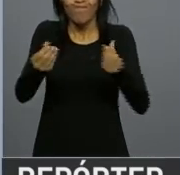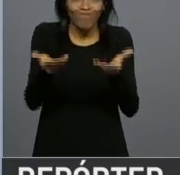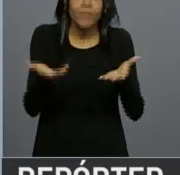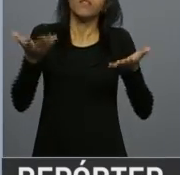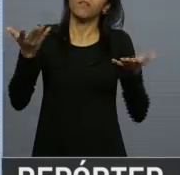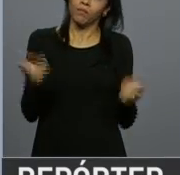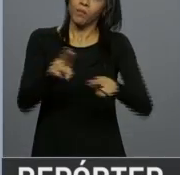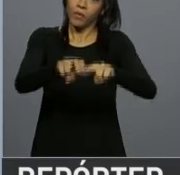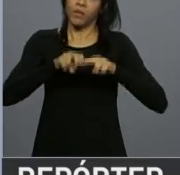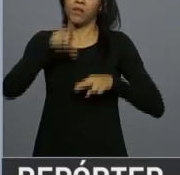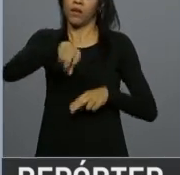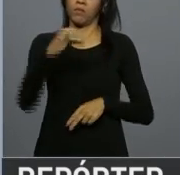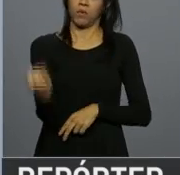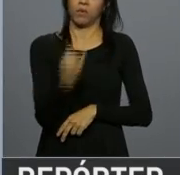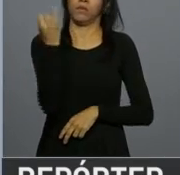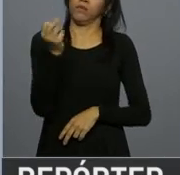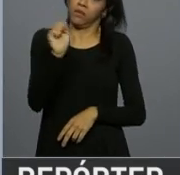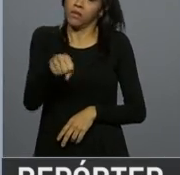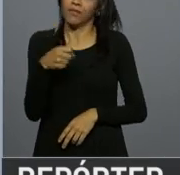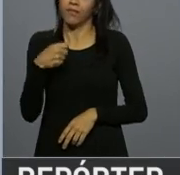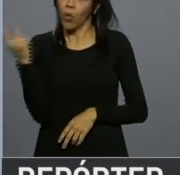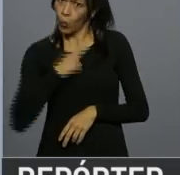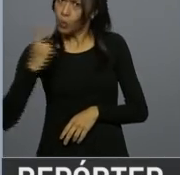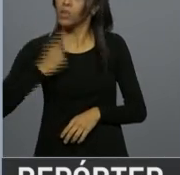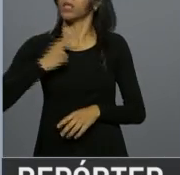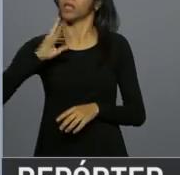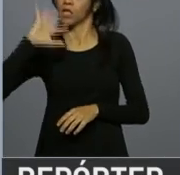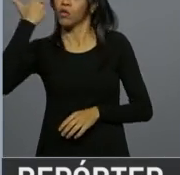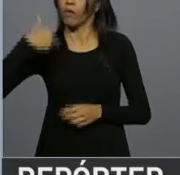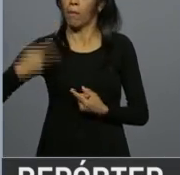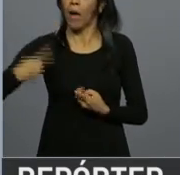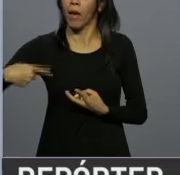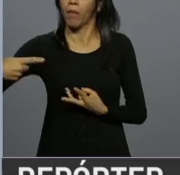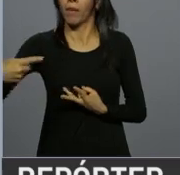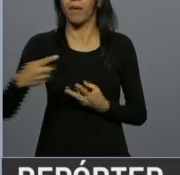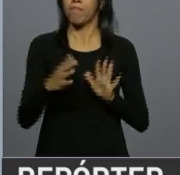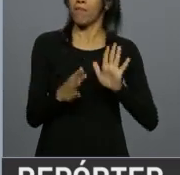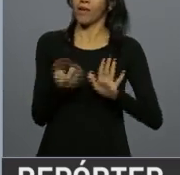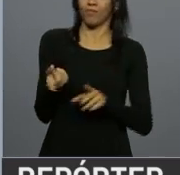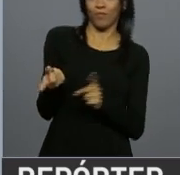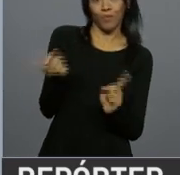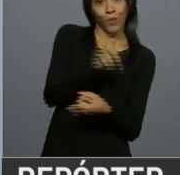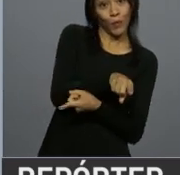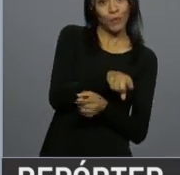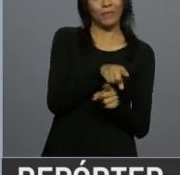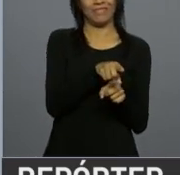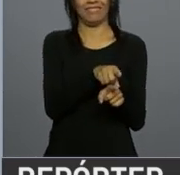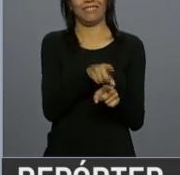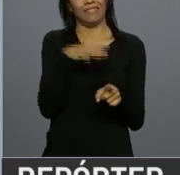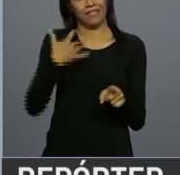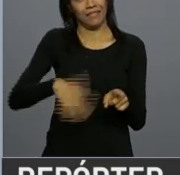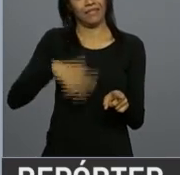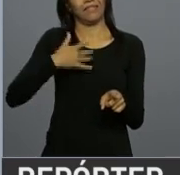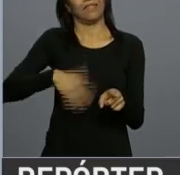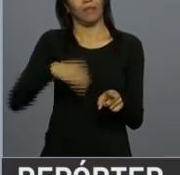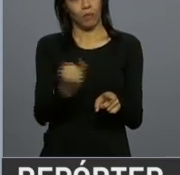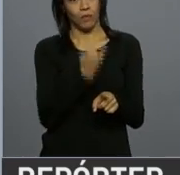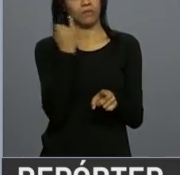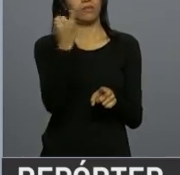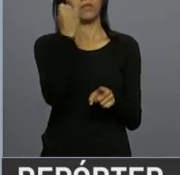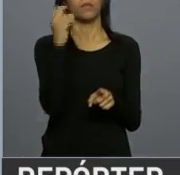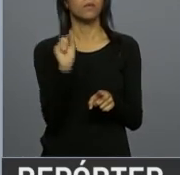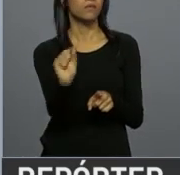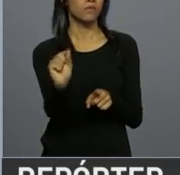importante que, de um lado, sim, vamos com pressa, mas por outro, temos pressa, mas por outro lado, é importante de